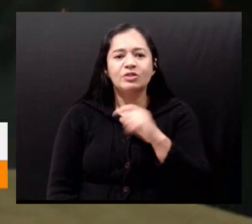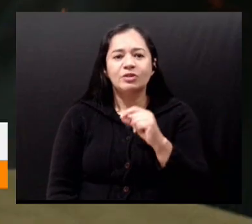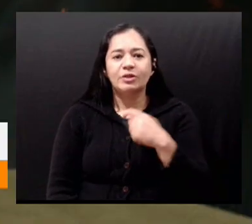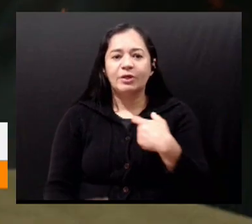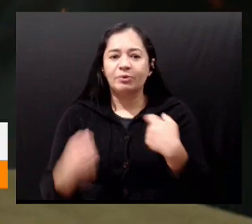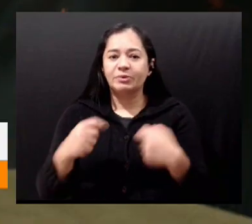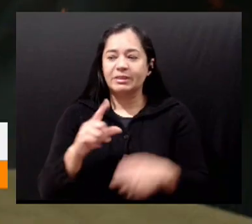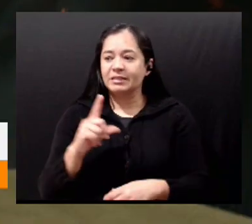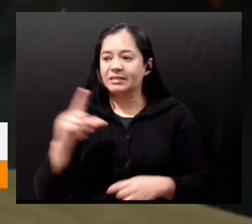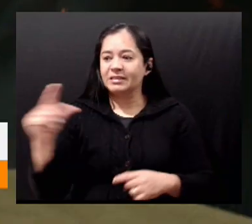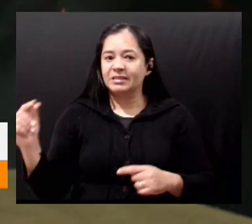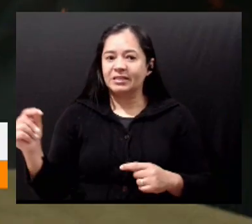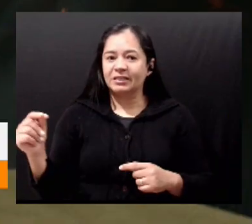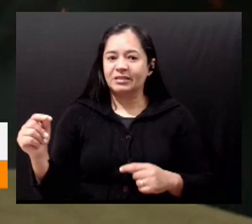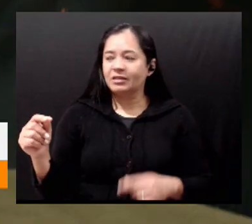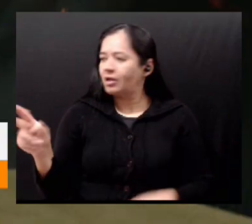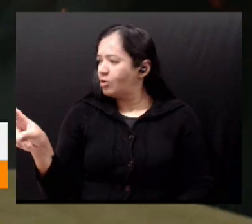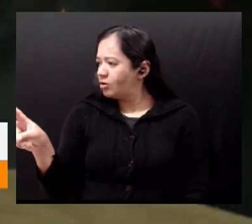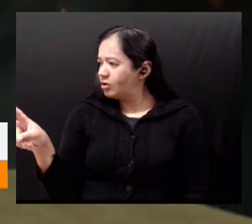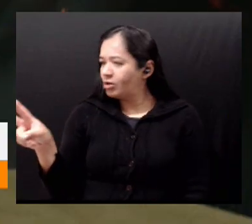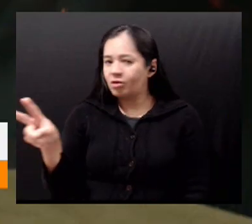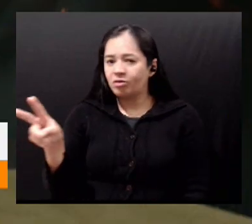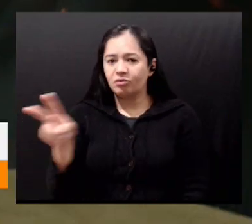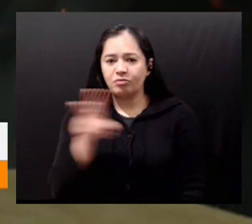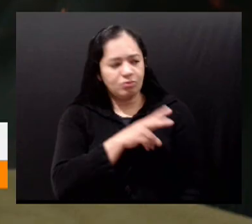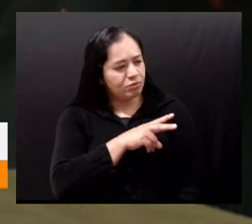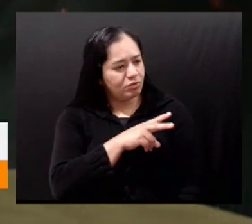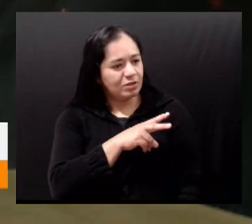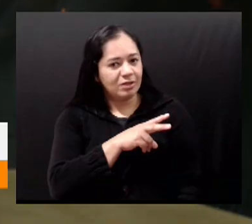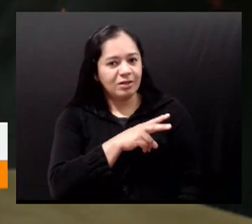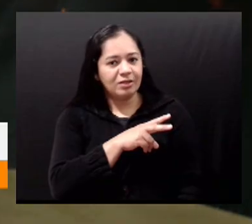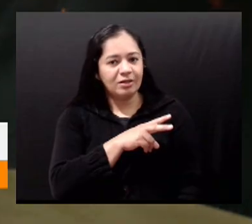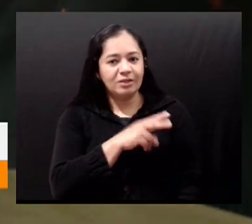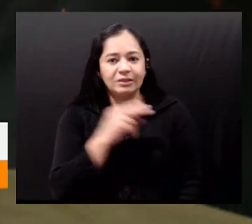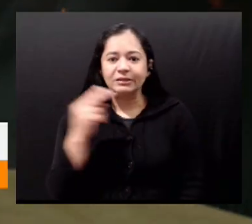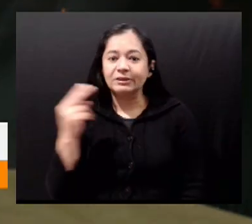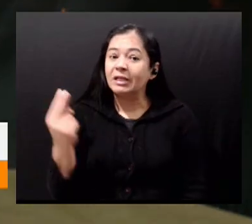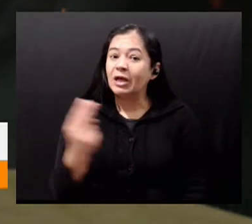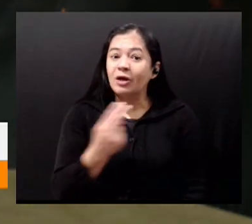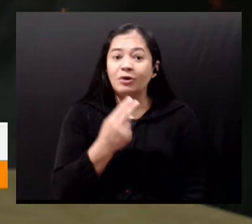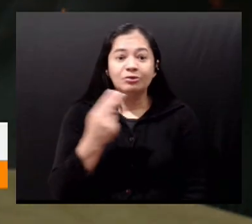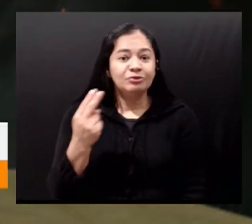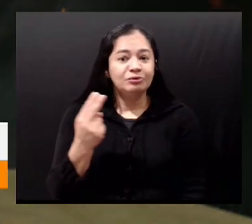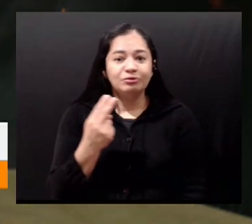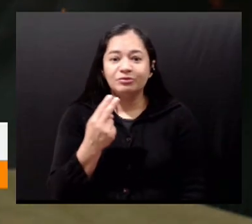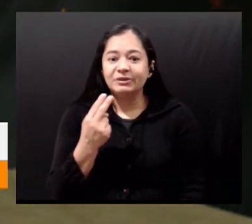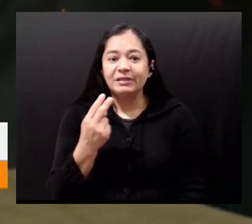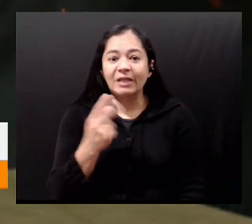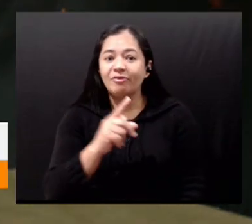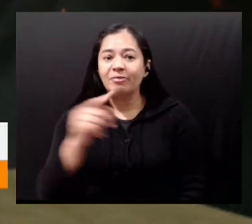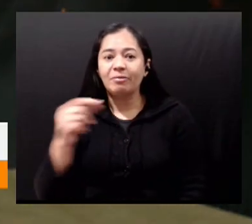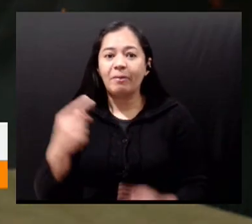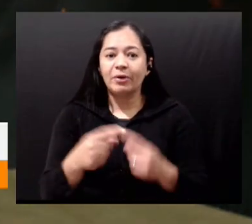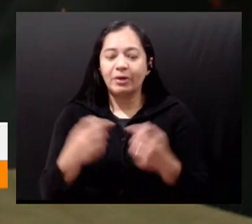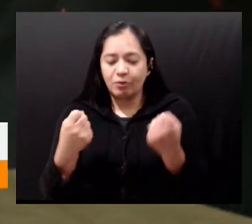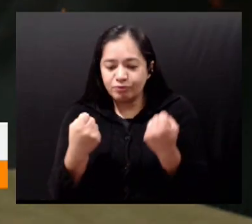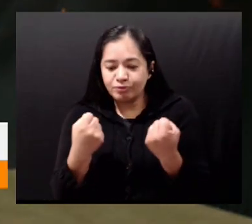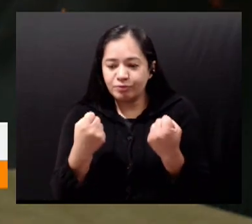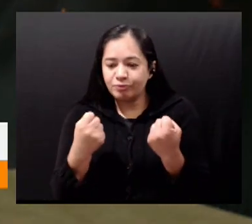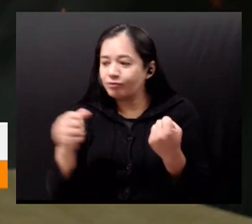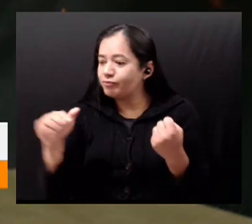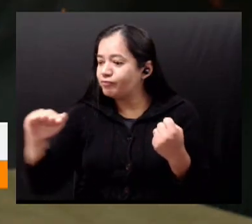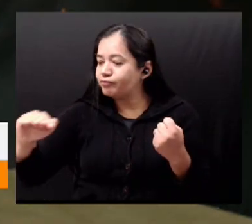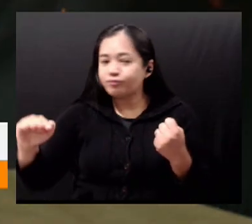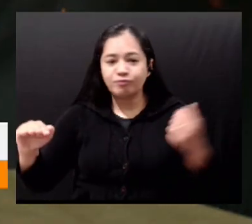olhei para um lado, olhei para o outro, não tinha para onde eu sair, porque eu estava literalmente sufocada entre os carros ali, eu ia sair